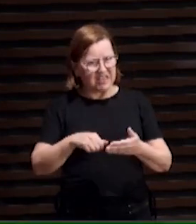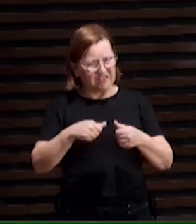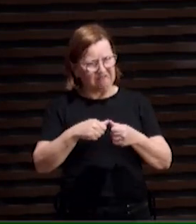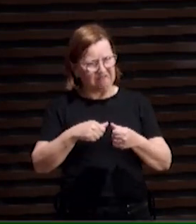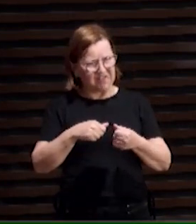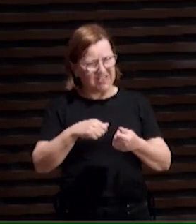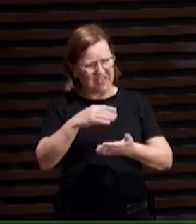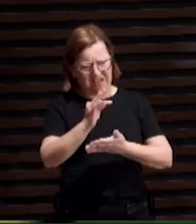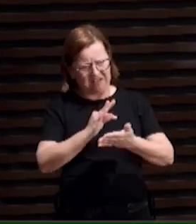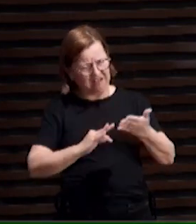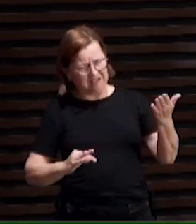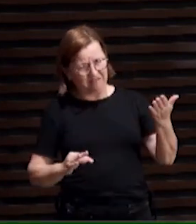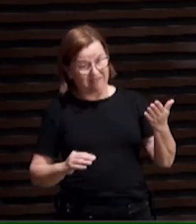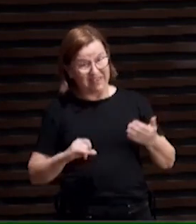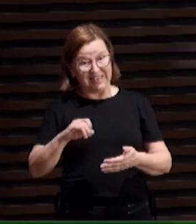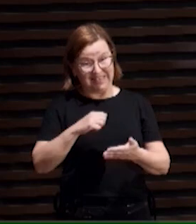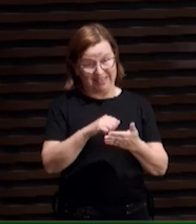do Senhor com ele no céu.